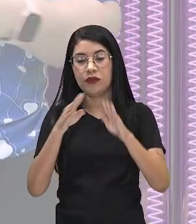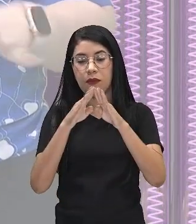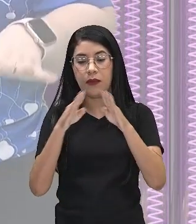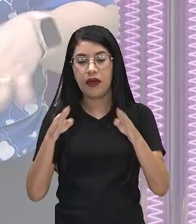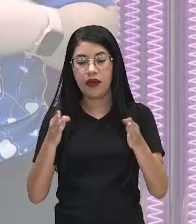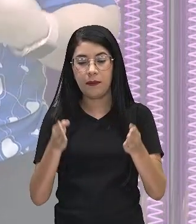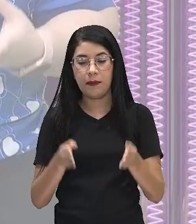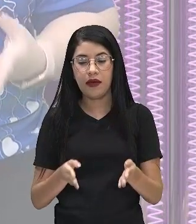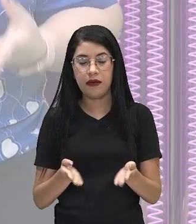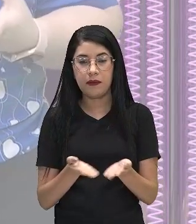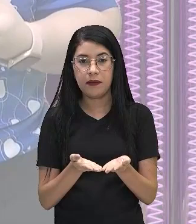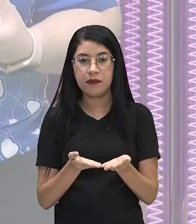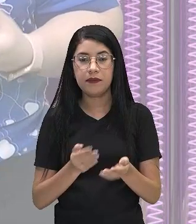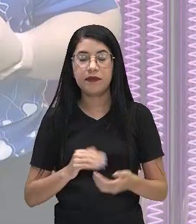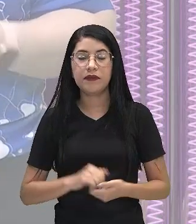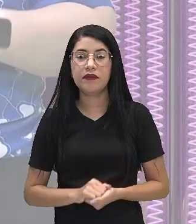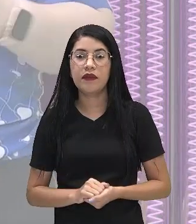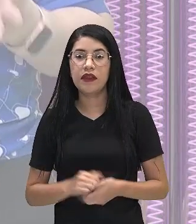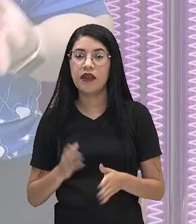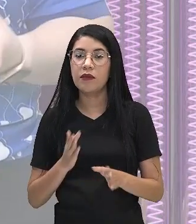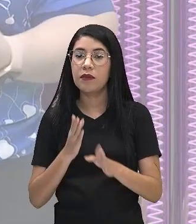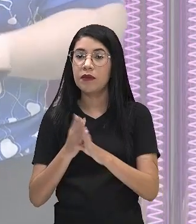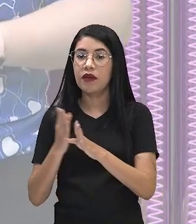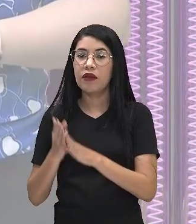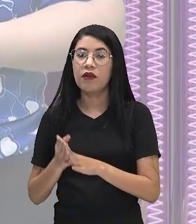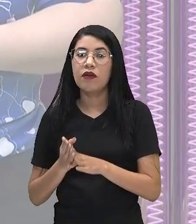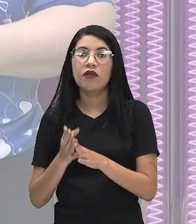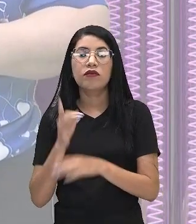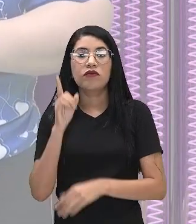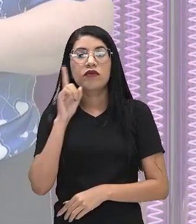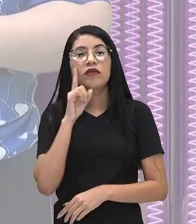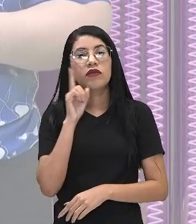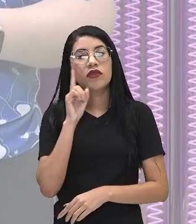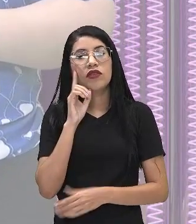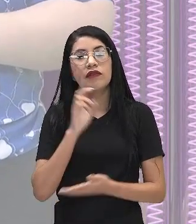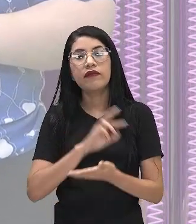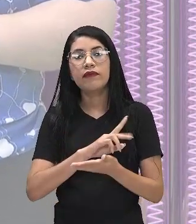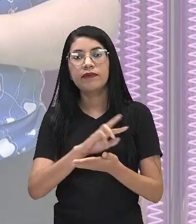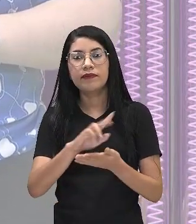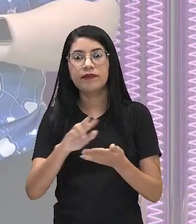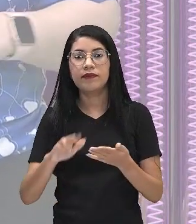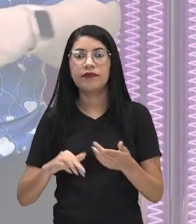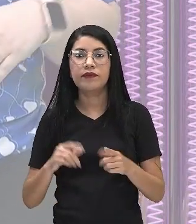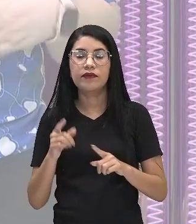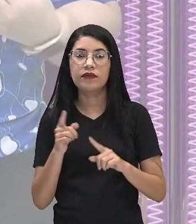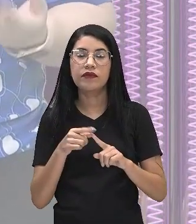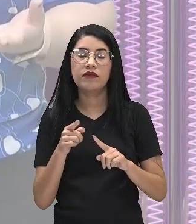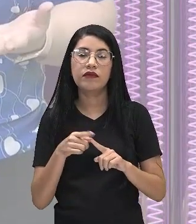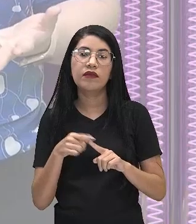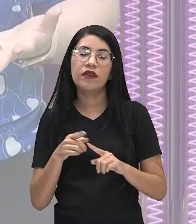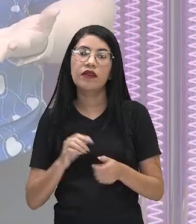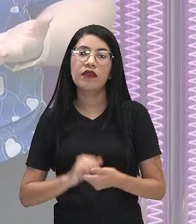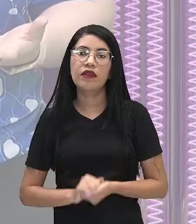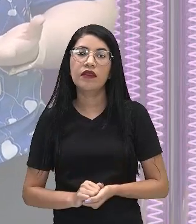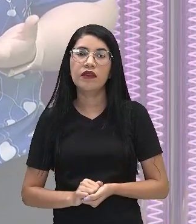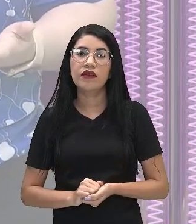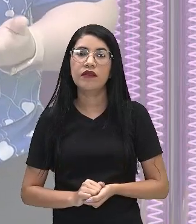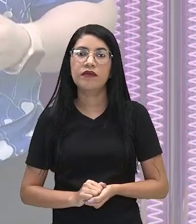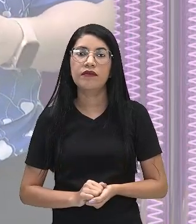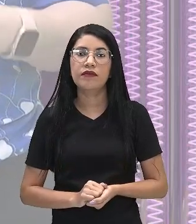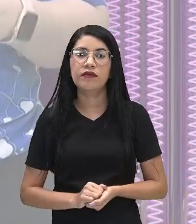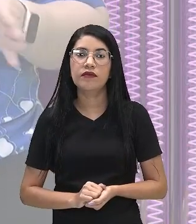né? Então você pode identificar esses prismas todos no nosso dia a dia, né? E também a gente vai ver